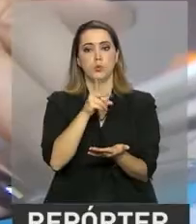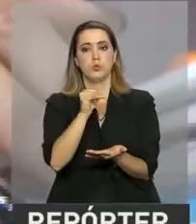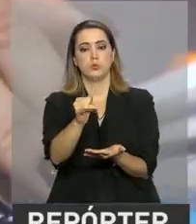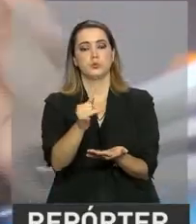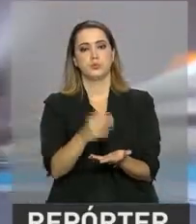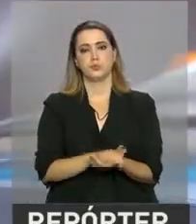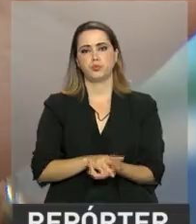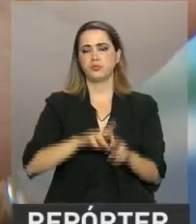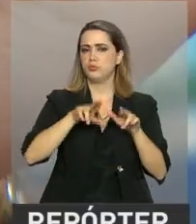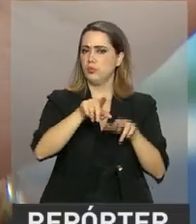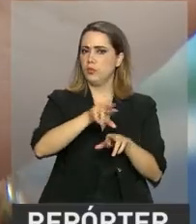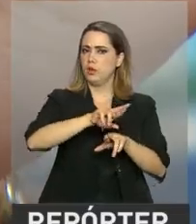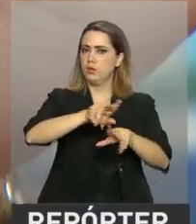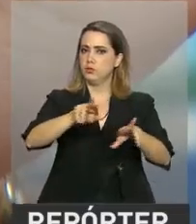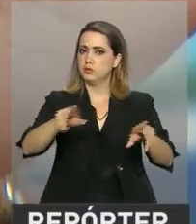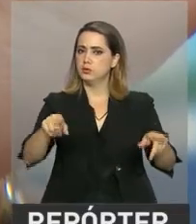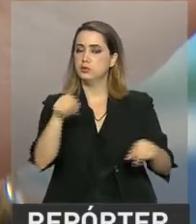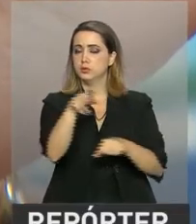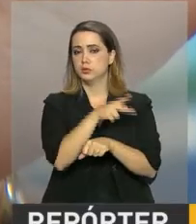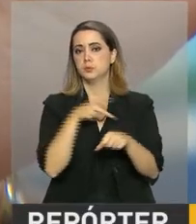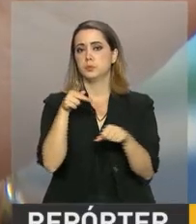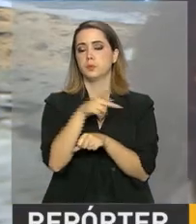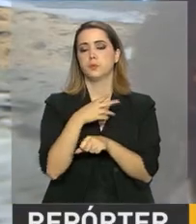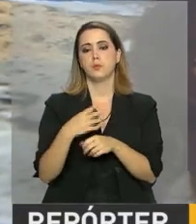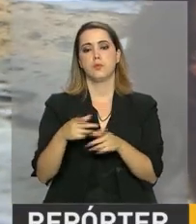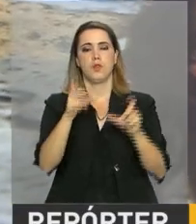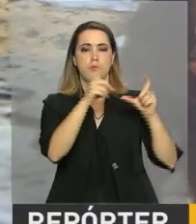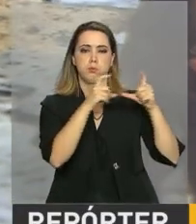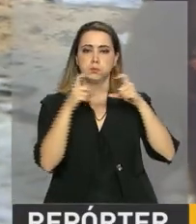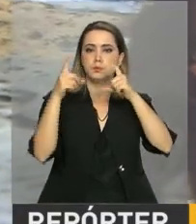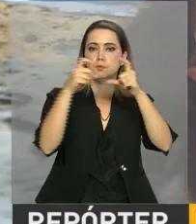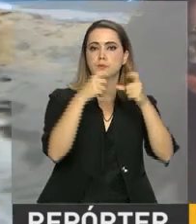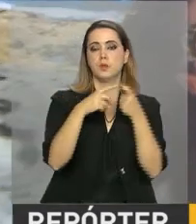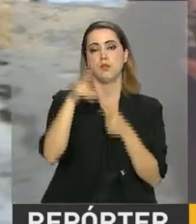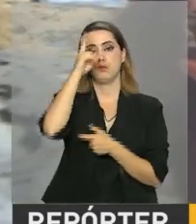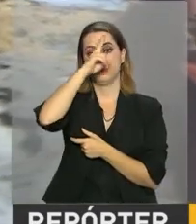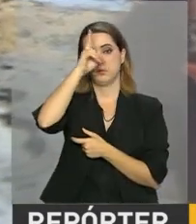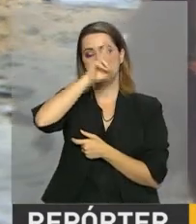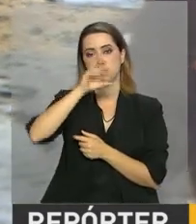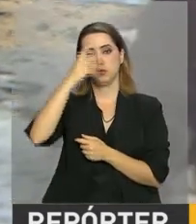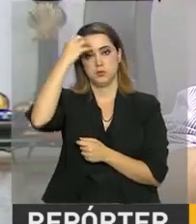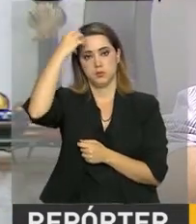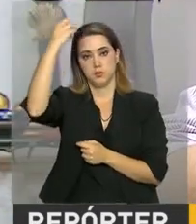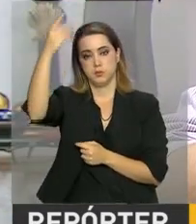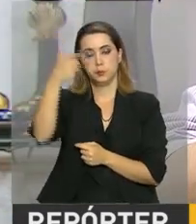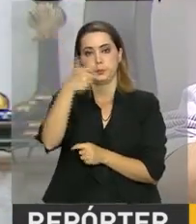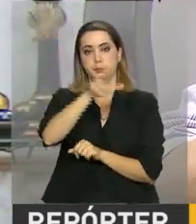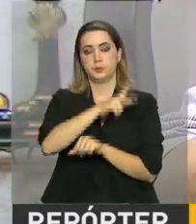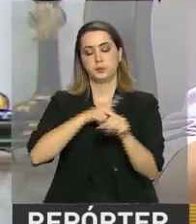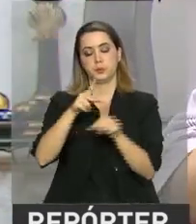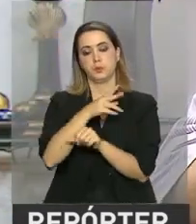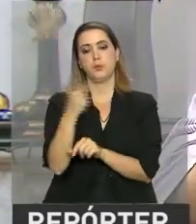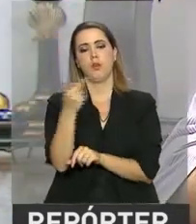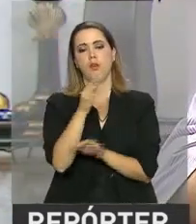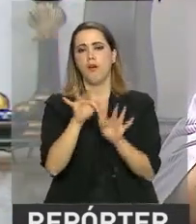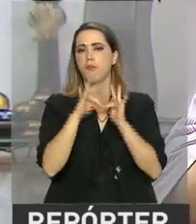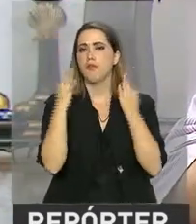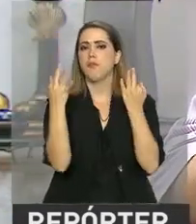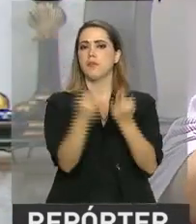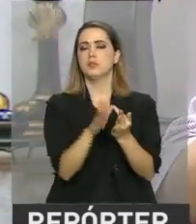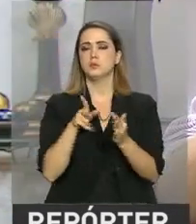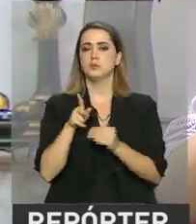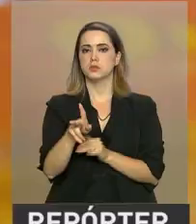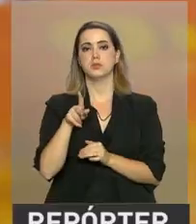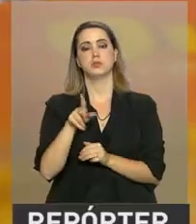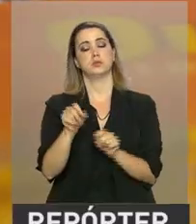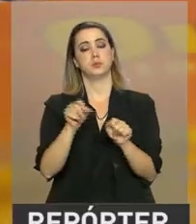México, Chile, Estados Unidos. As fotos são recordações das viagens ao exterior, que Marina e a família fazem com